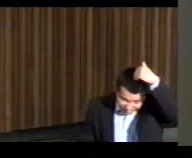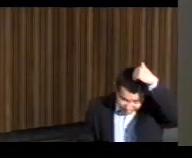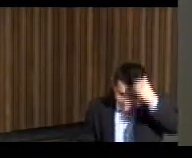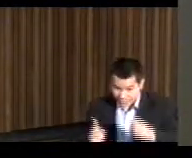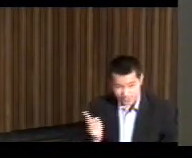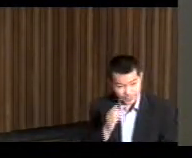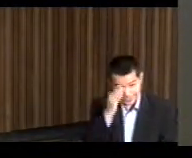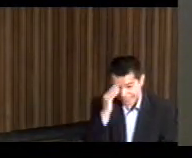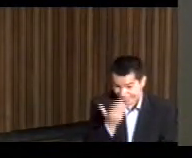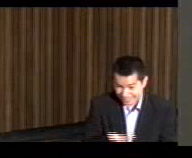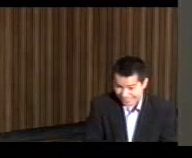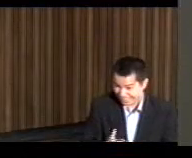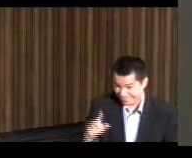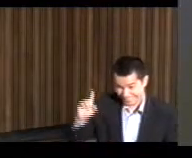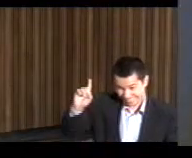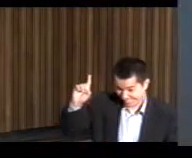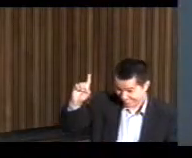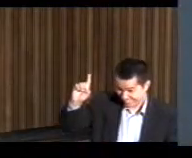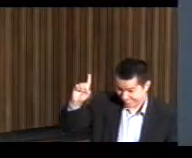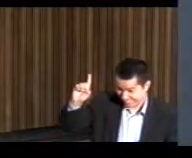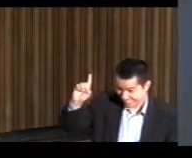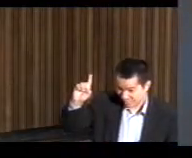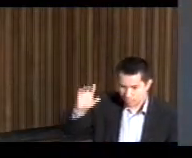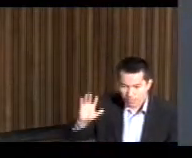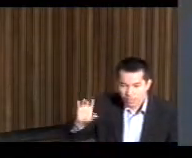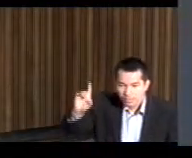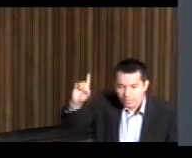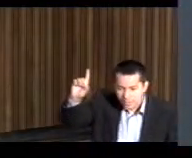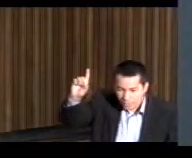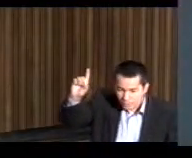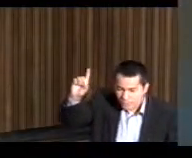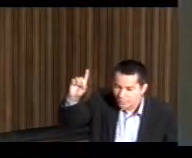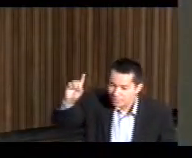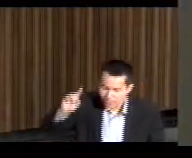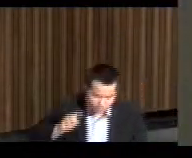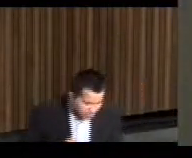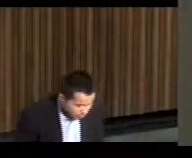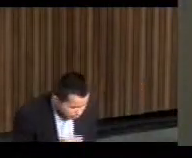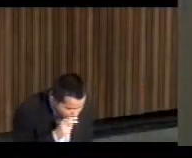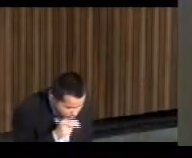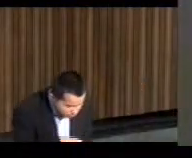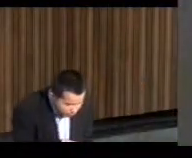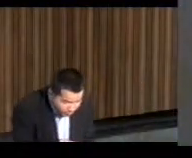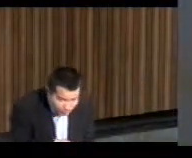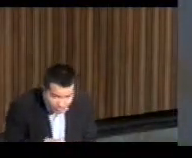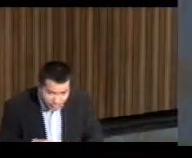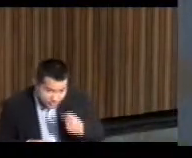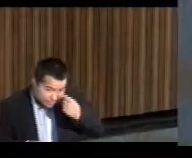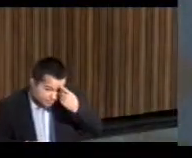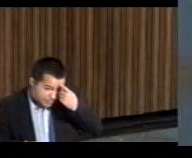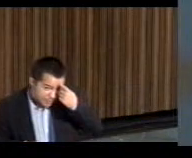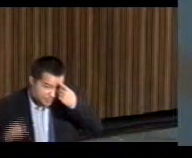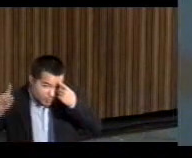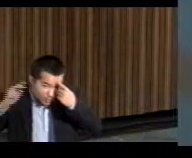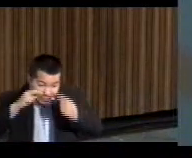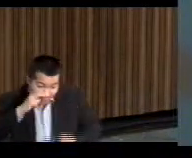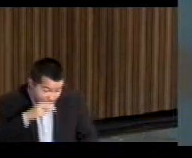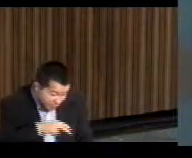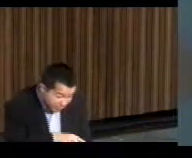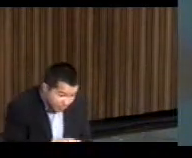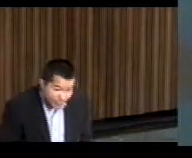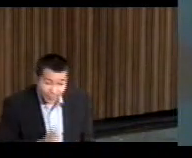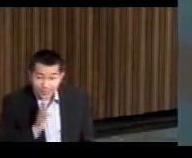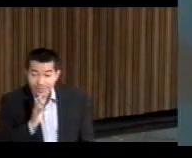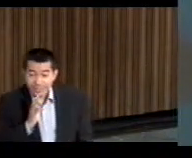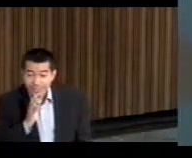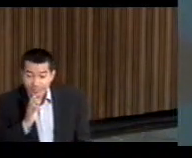Deus Todo-Poderoso, Ele diz assim, negativo, não é nada disso, eu tenho